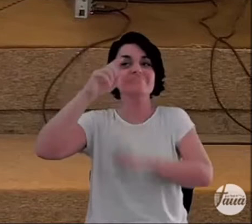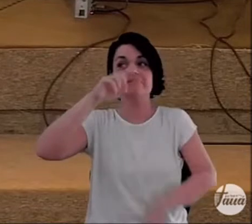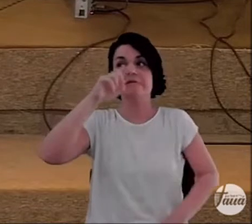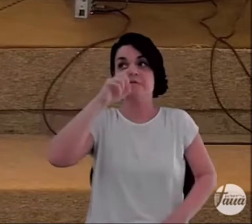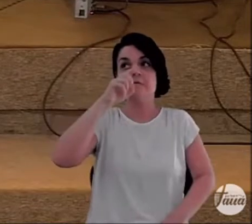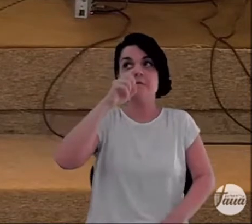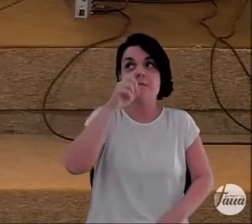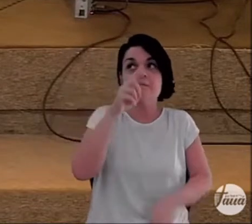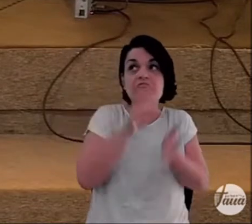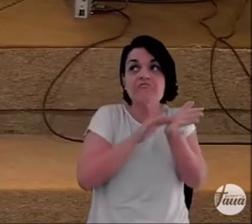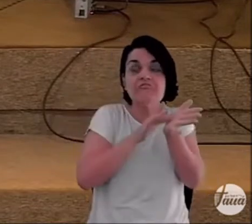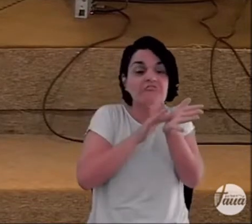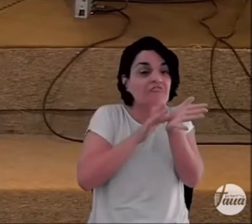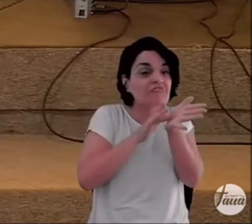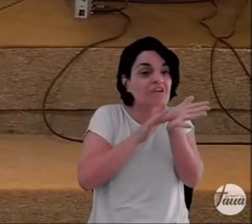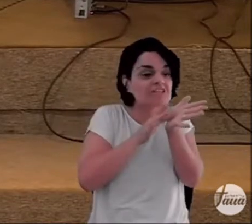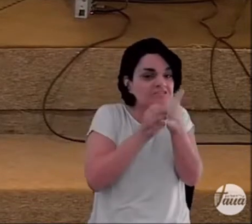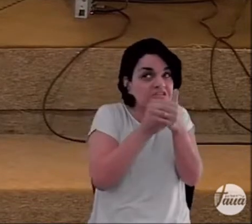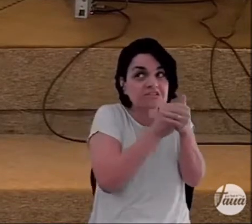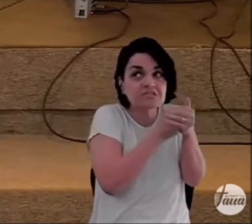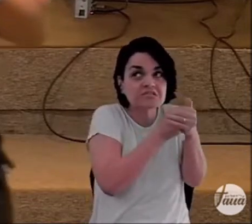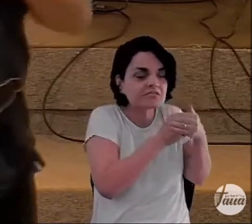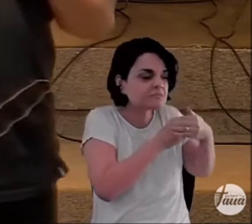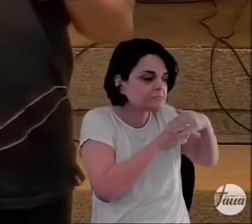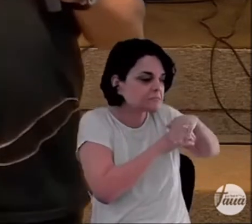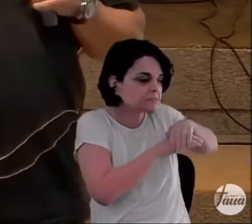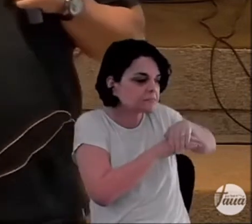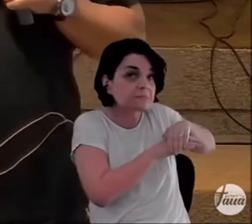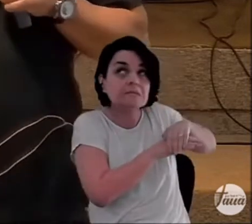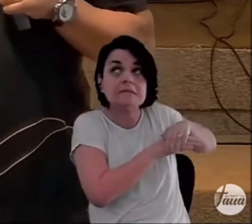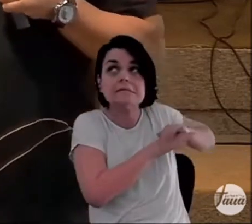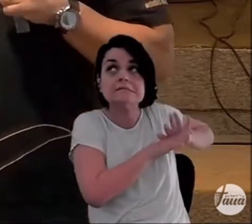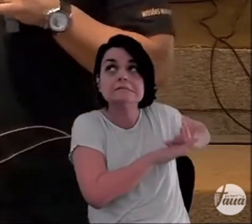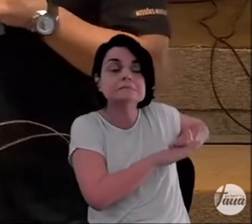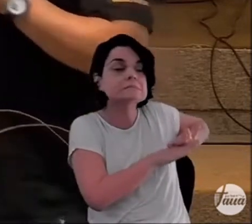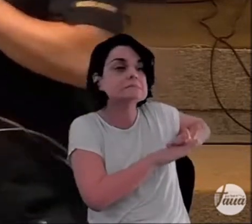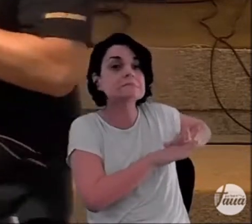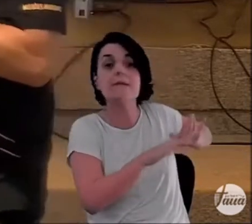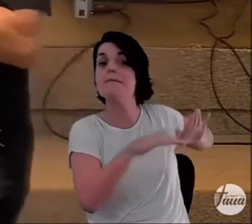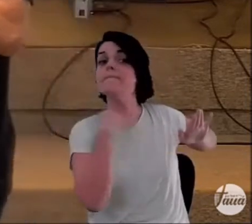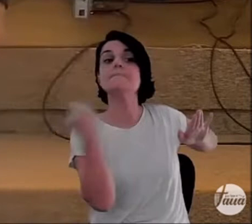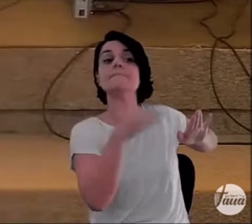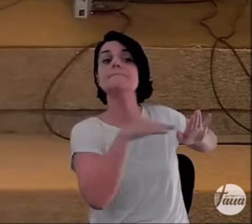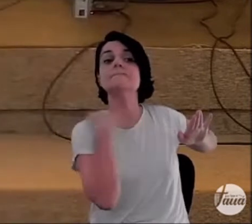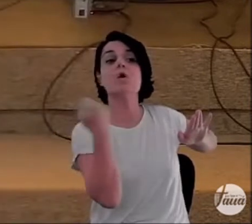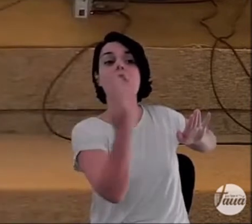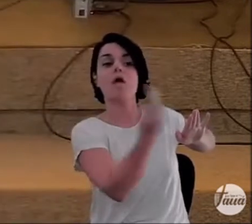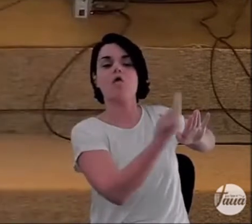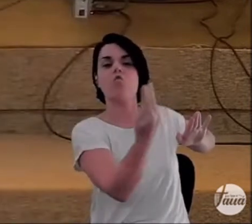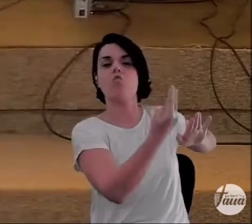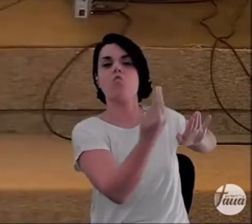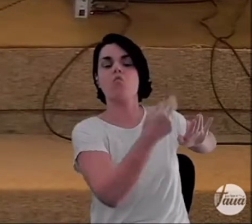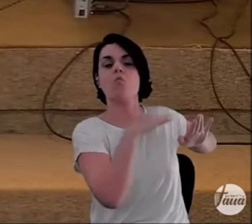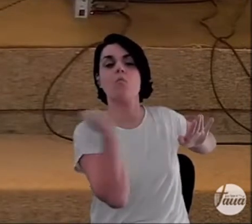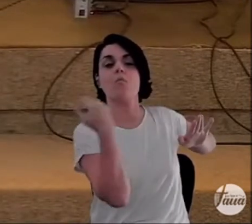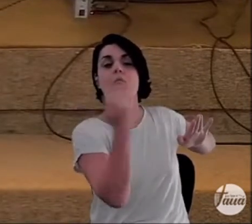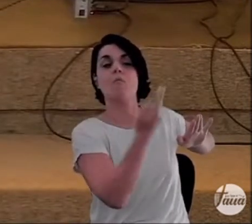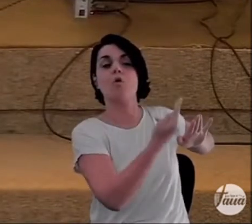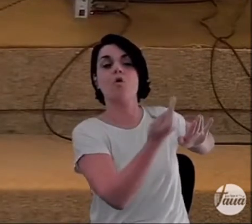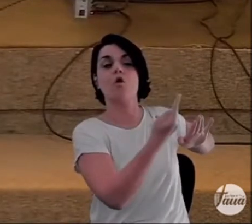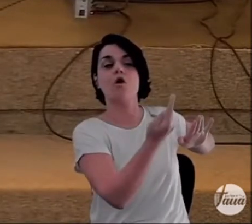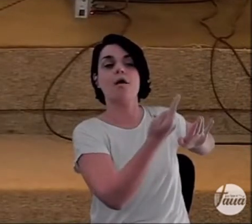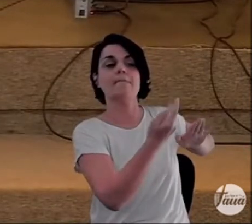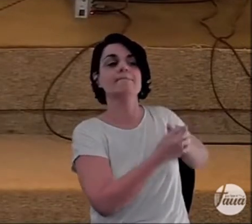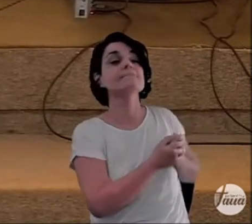Você nunca ouviu esse texto sendo usado aqui, porque se você não der, você vai morrer. Porque se for um contexto aqui, mas esse, diferente, mas